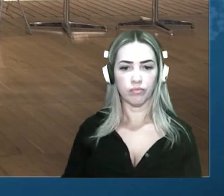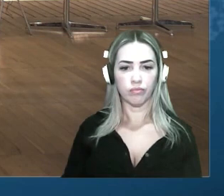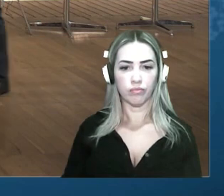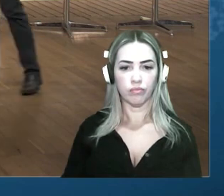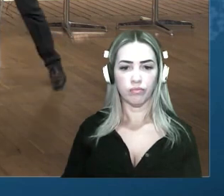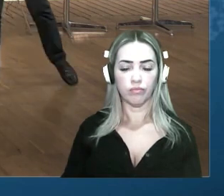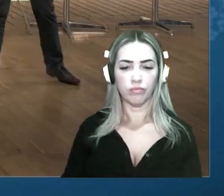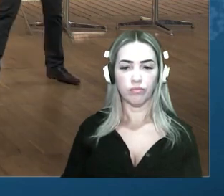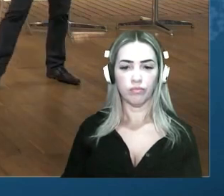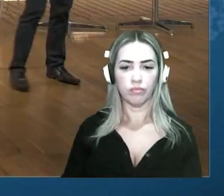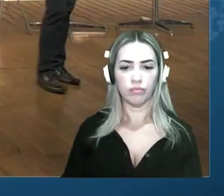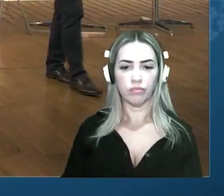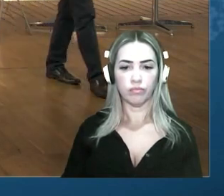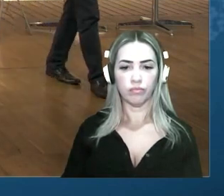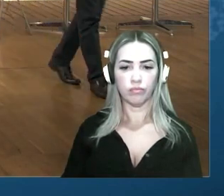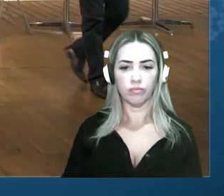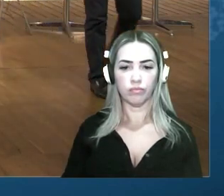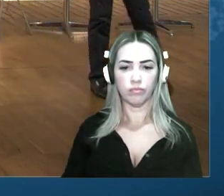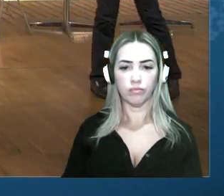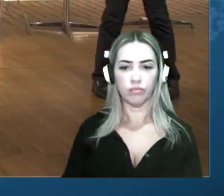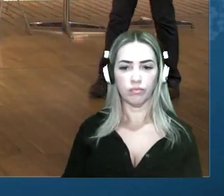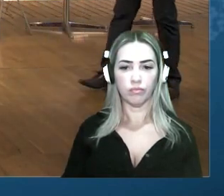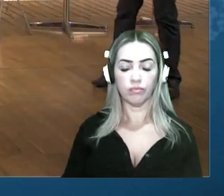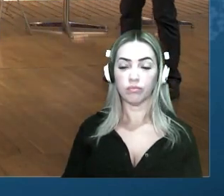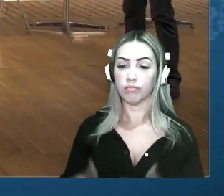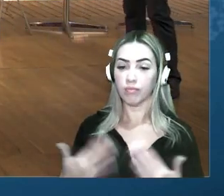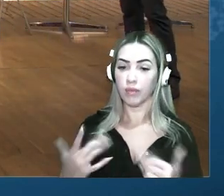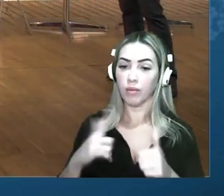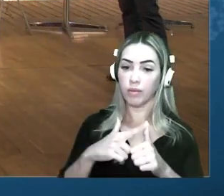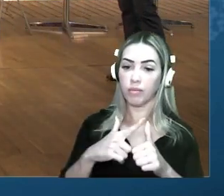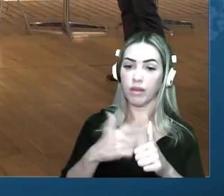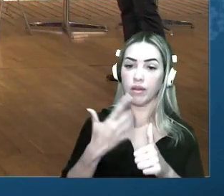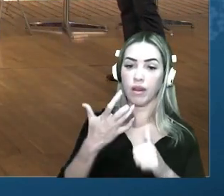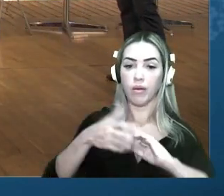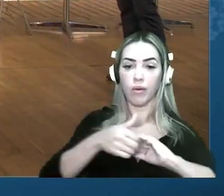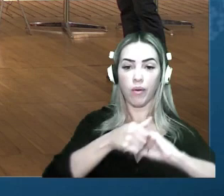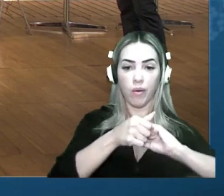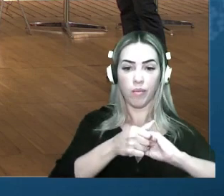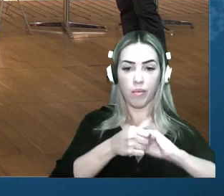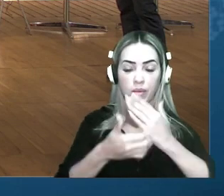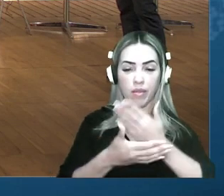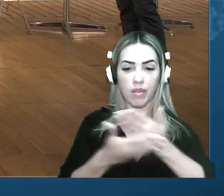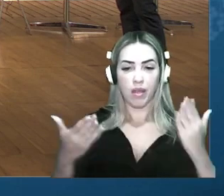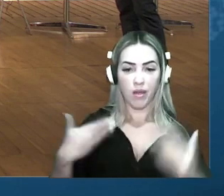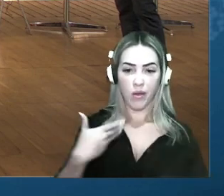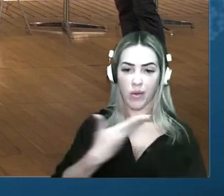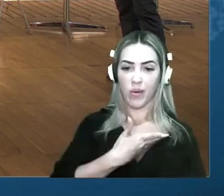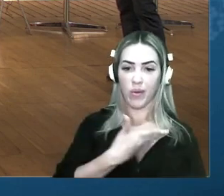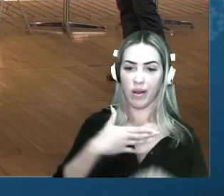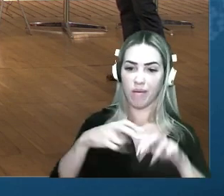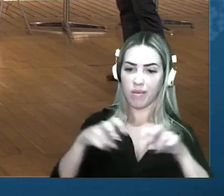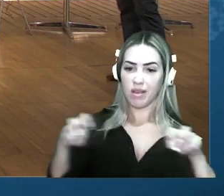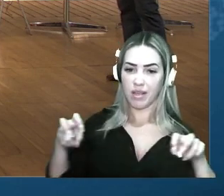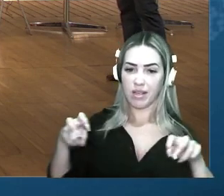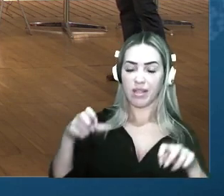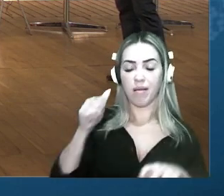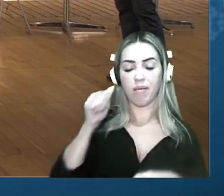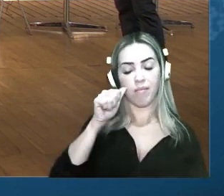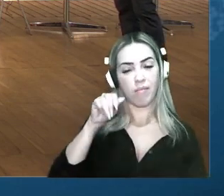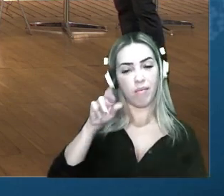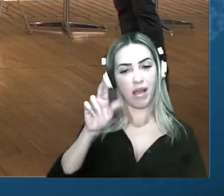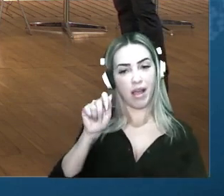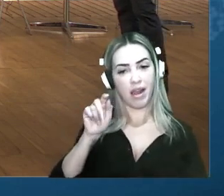Perfeito. Bem, primeiramente eu gostaria de cumprimentar meus colegas de painel, doutora Margarete, uma grande satisfação